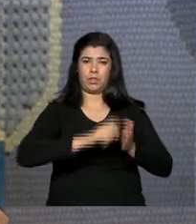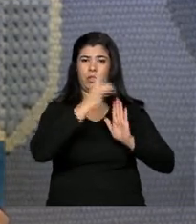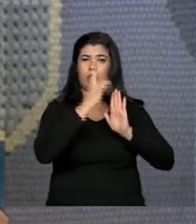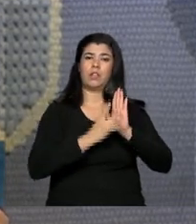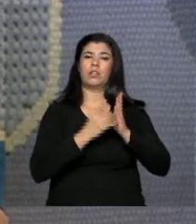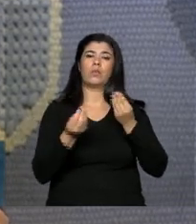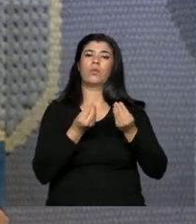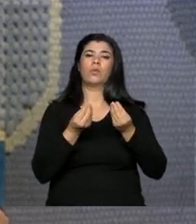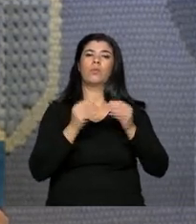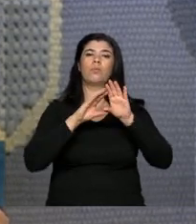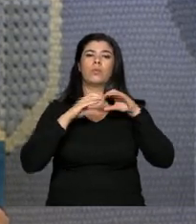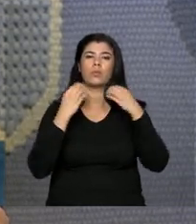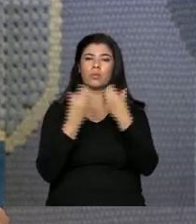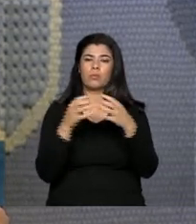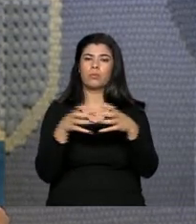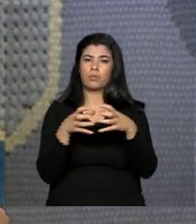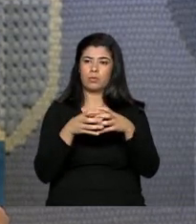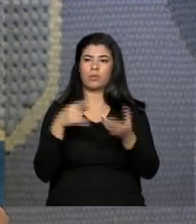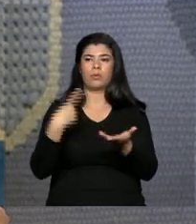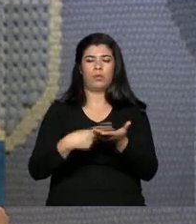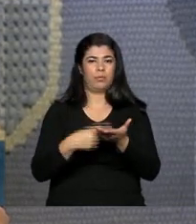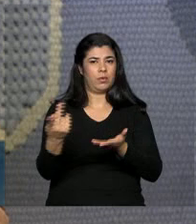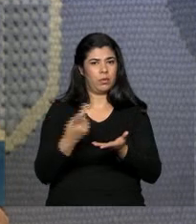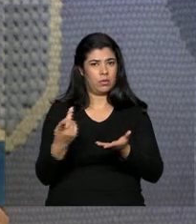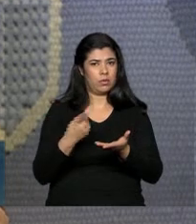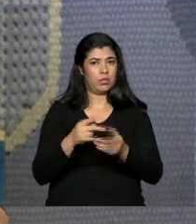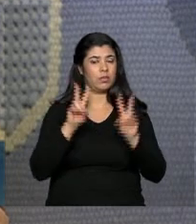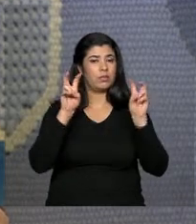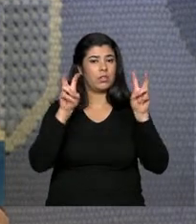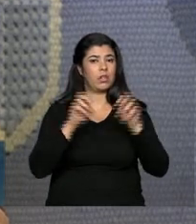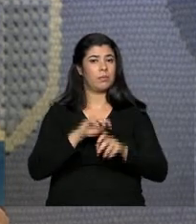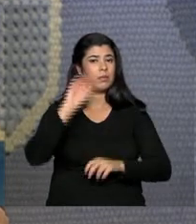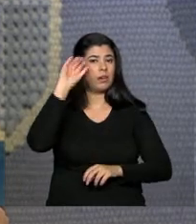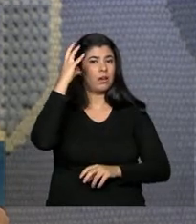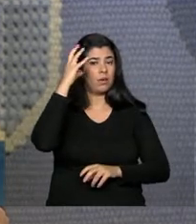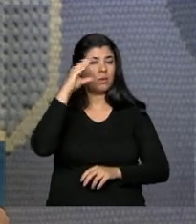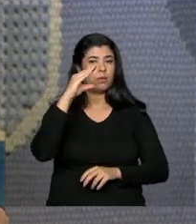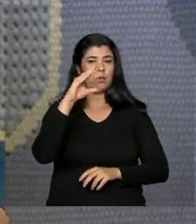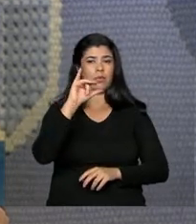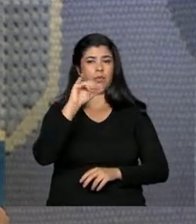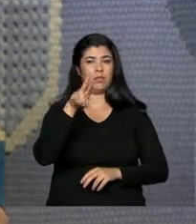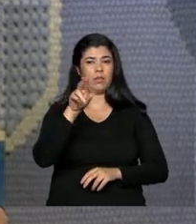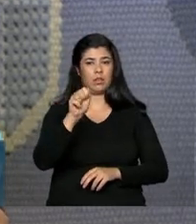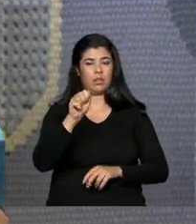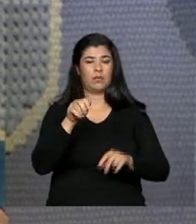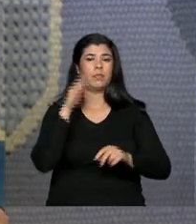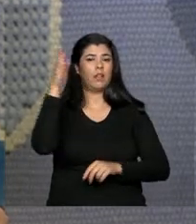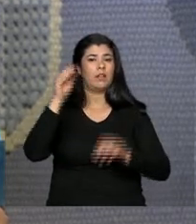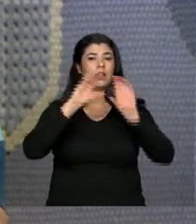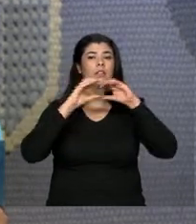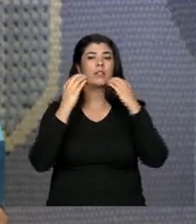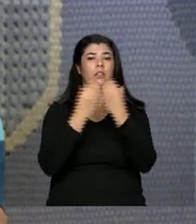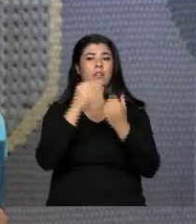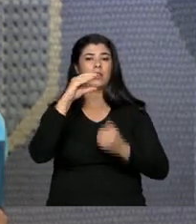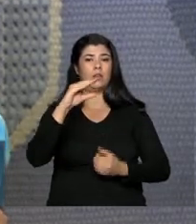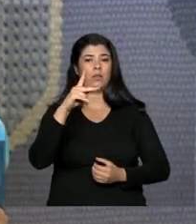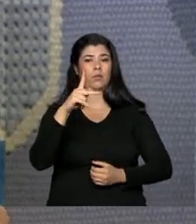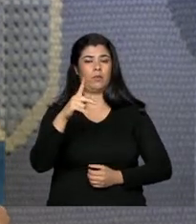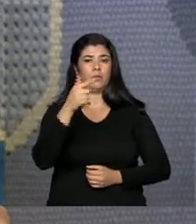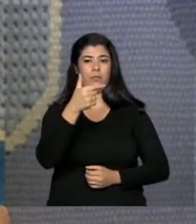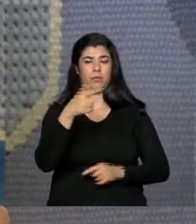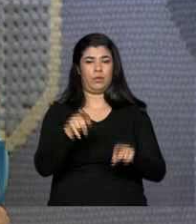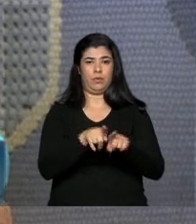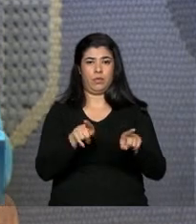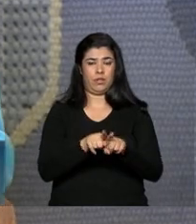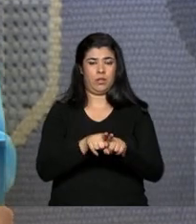que mostra o compromisso de trabalharmos juntos na COP21 e, para além da COP21, a nossa